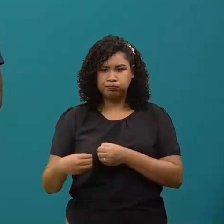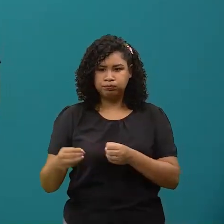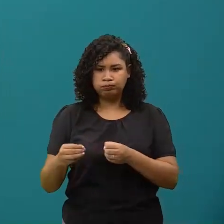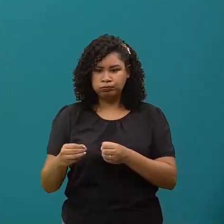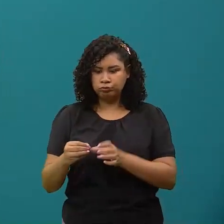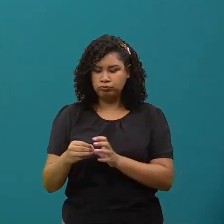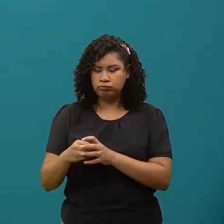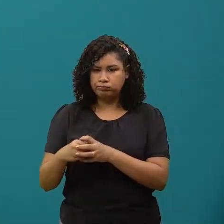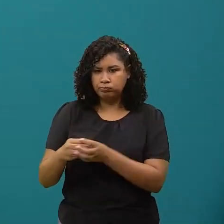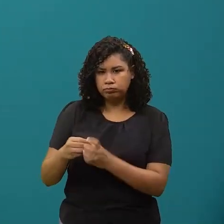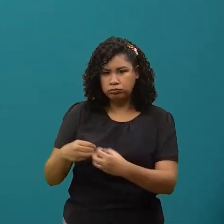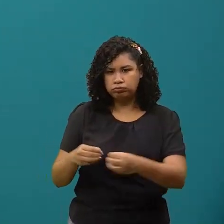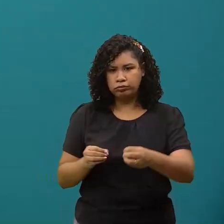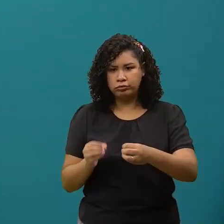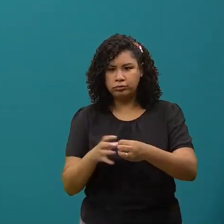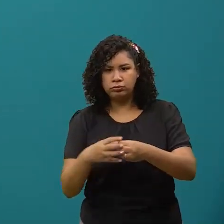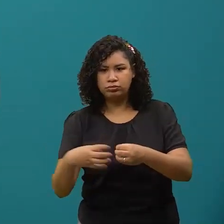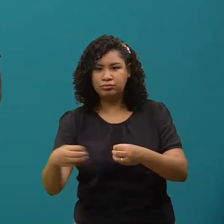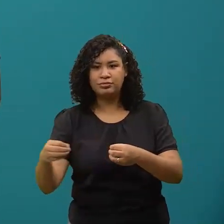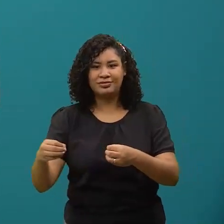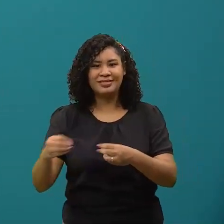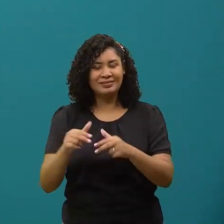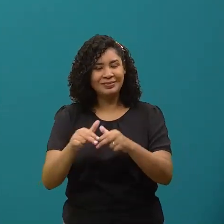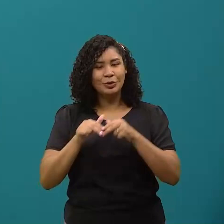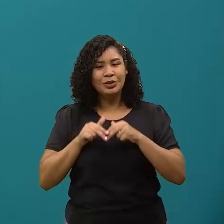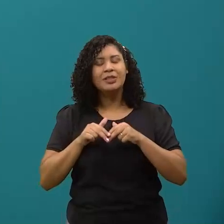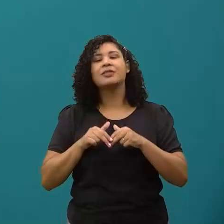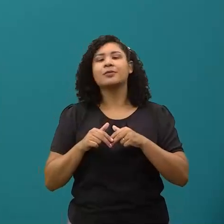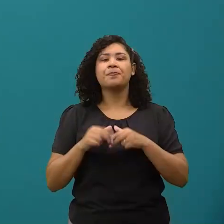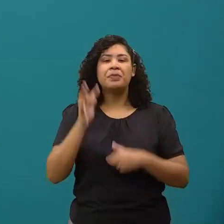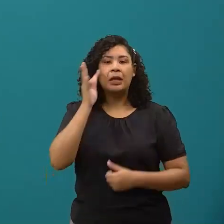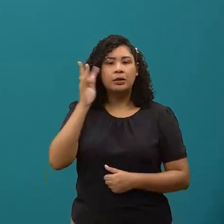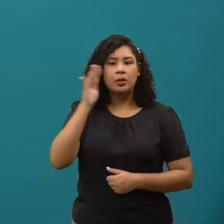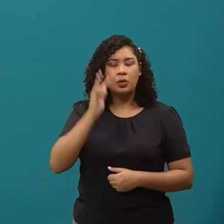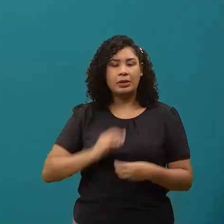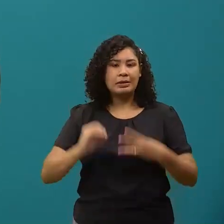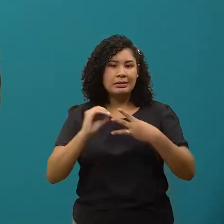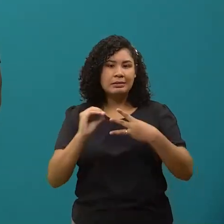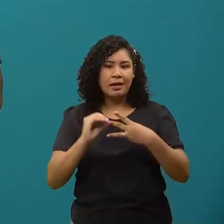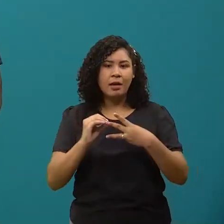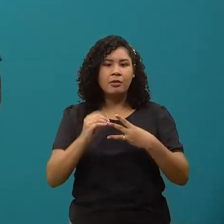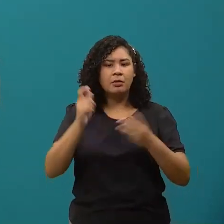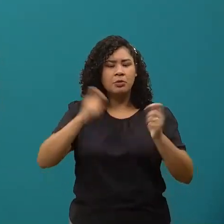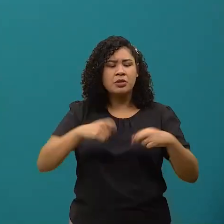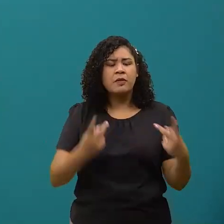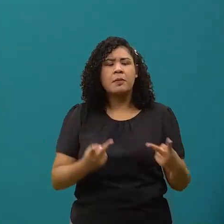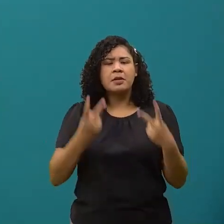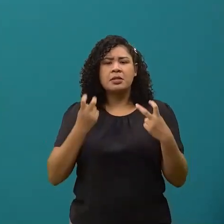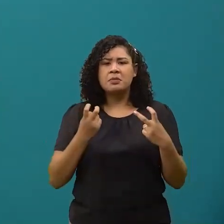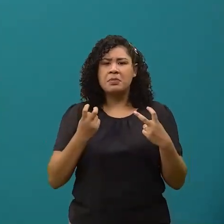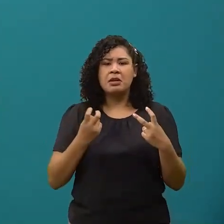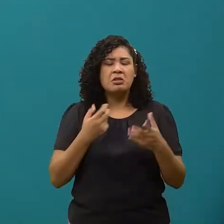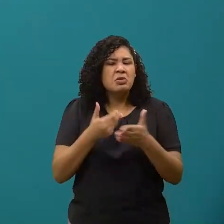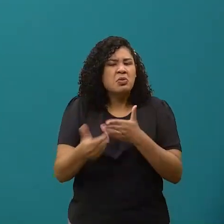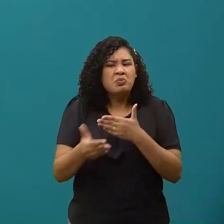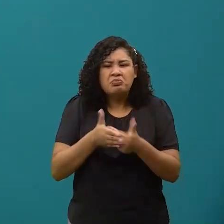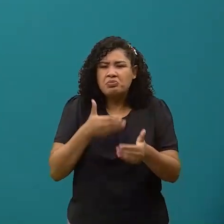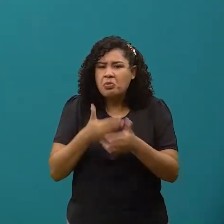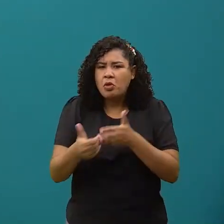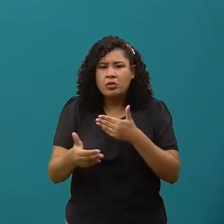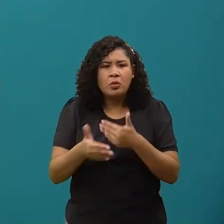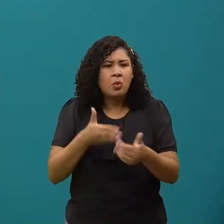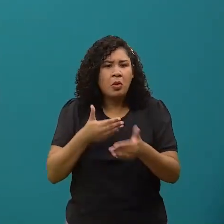teoria celular que a gente consegue identificar que não importa o tipo de célula, toda célula possui